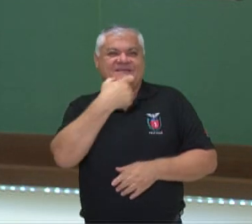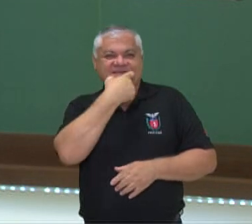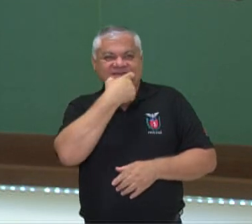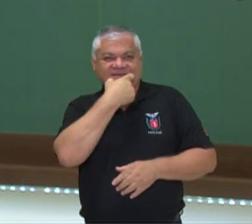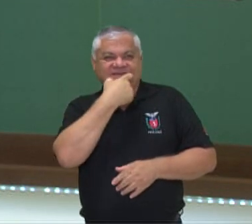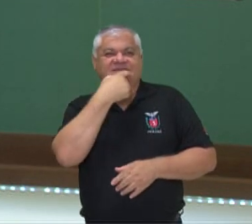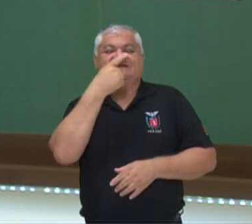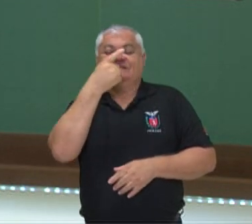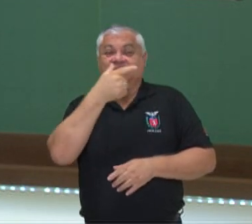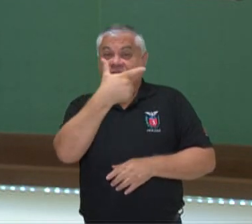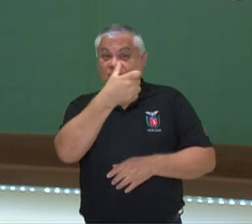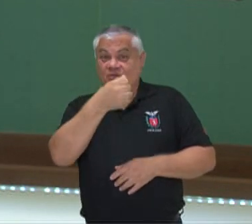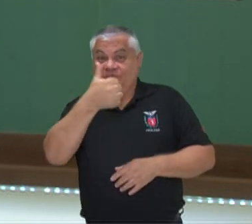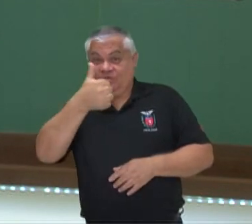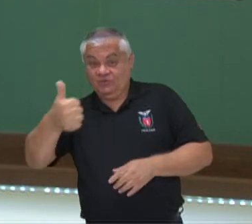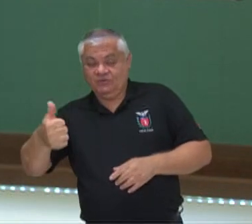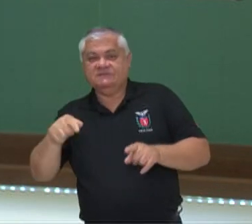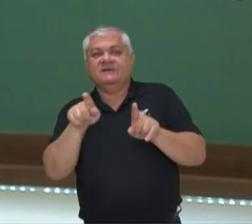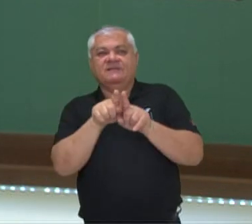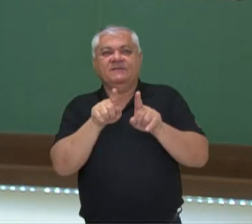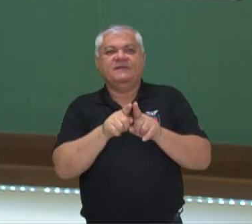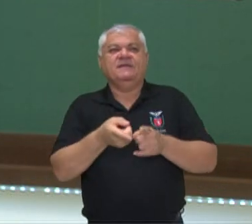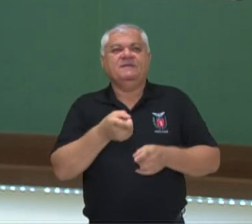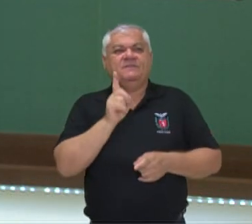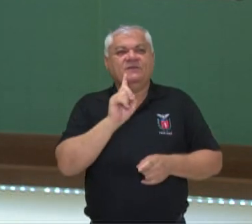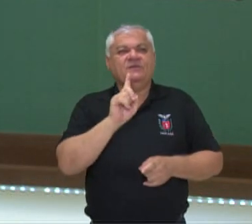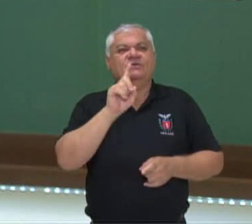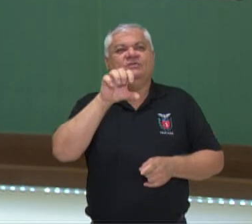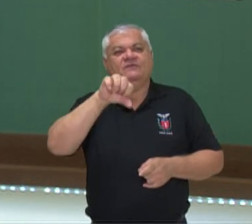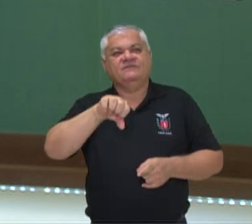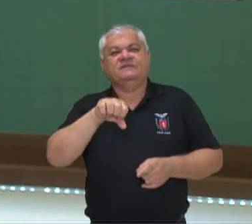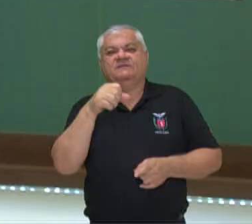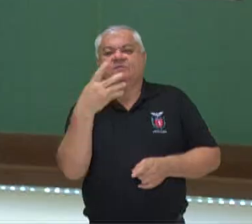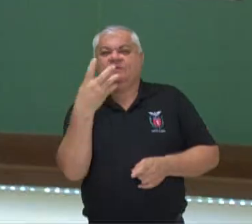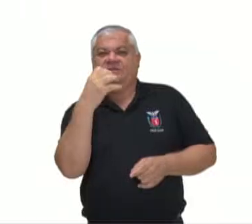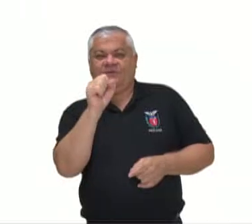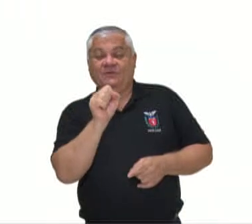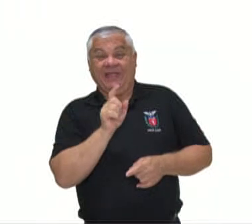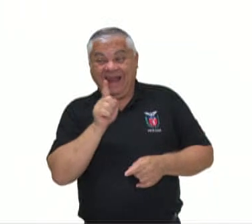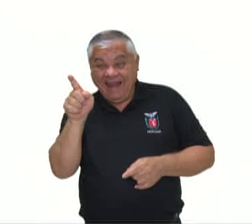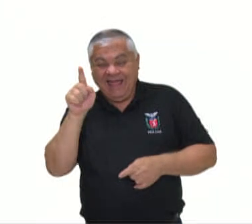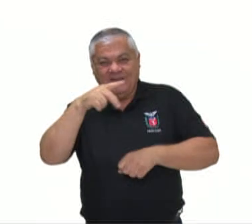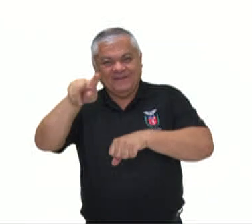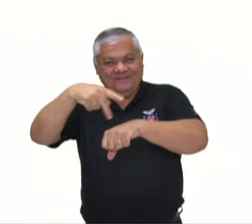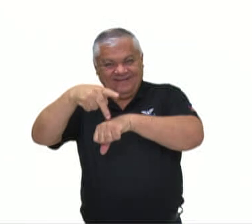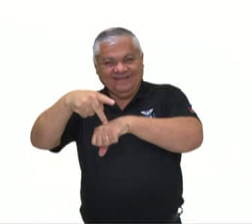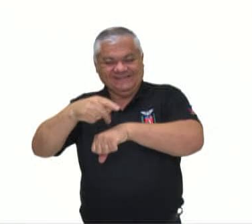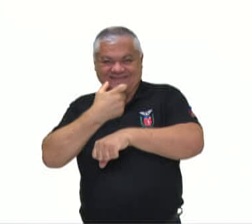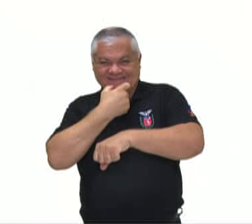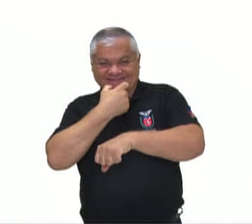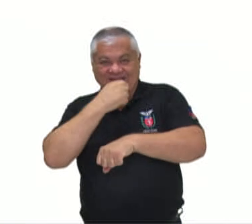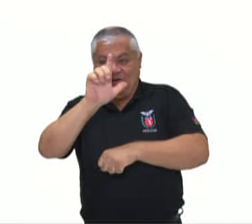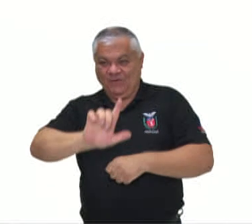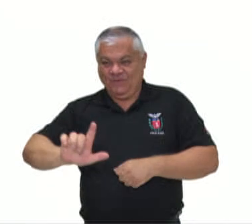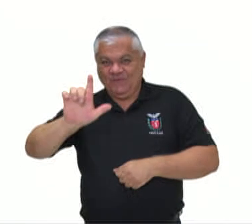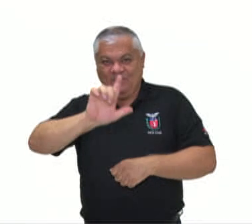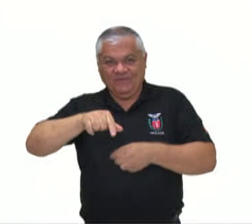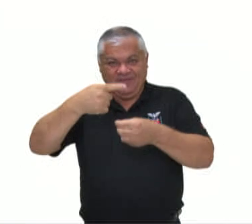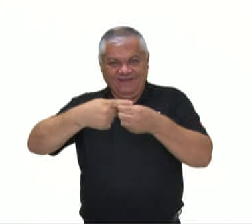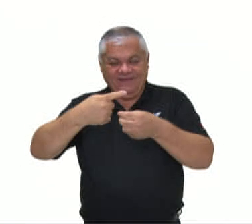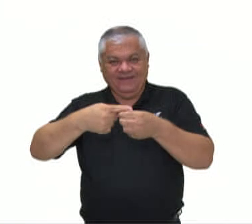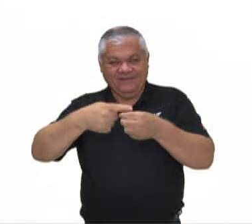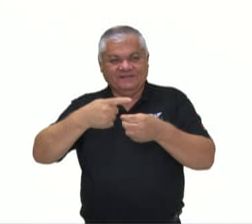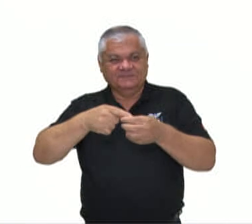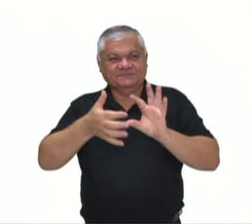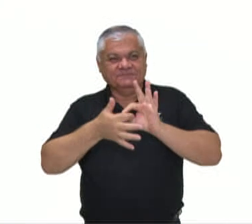em 2012, tá? Como a gente tem aqui. E foi lá em Londres, pela primeira vez, que os Jogos